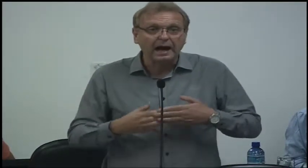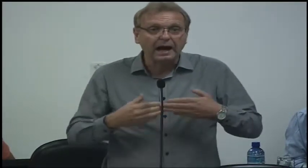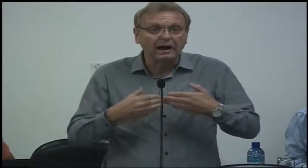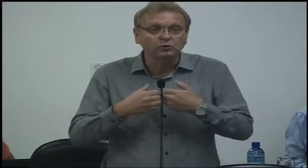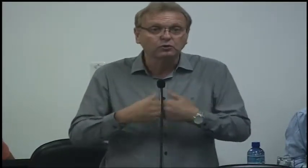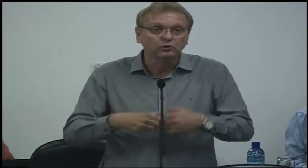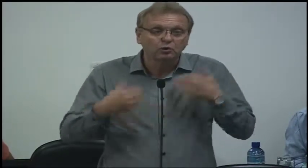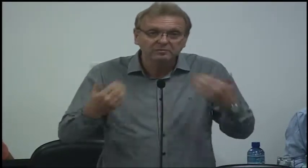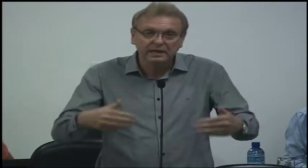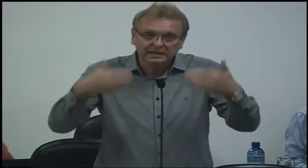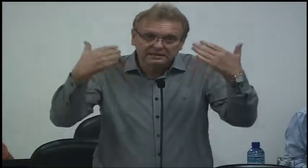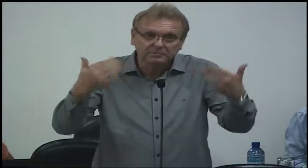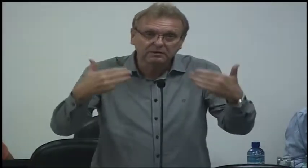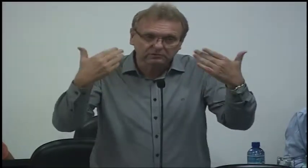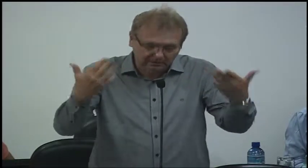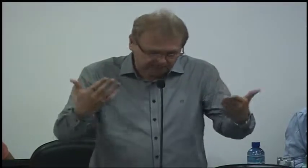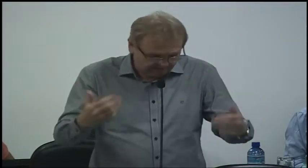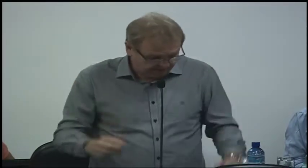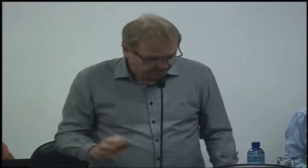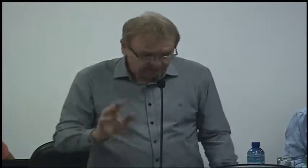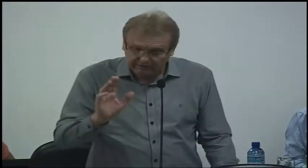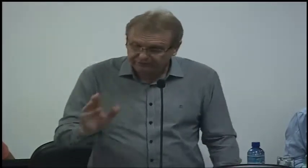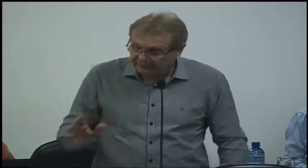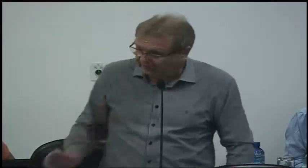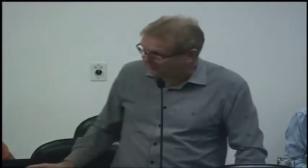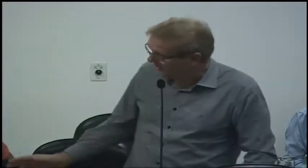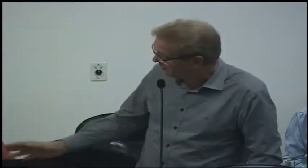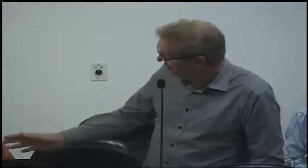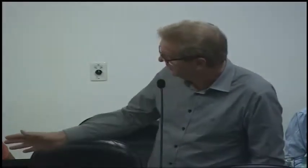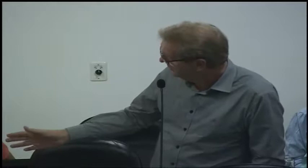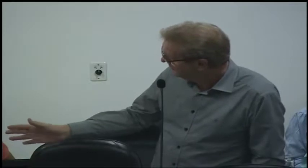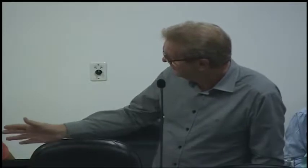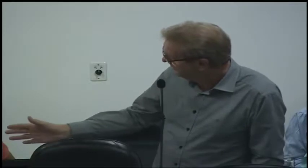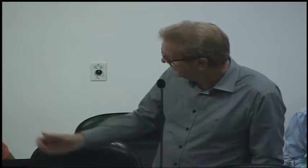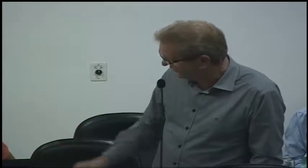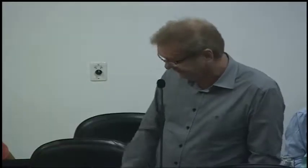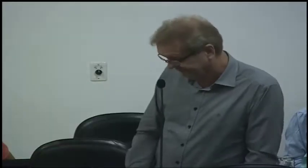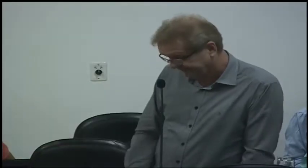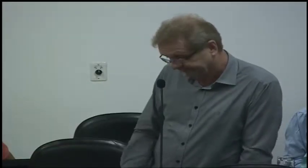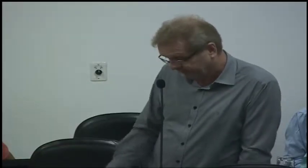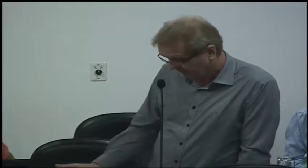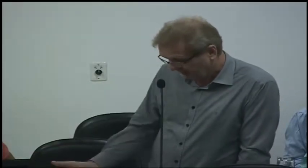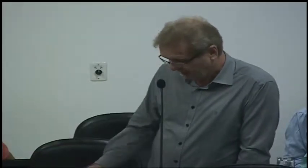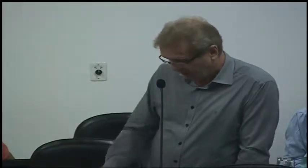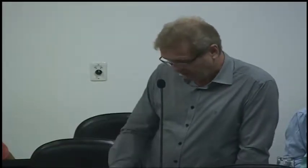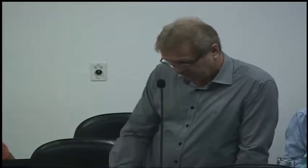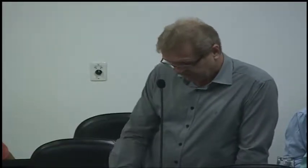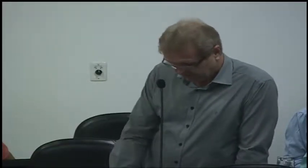a autonomia que esse banco tem? Enfim, vereador Vaguinho,